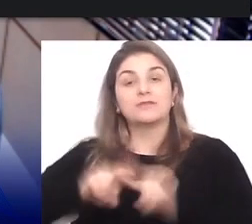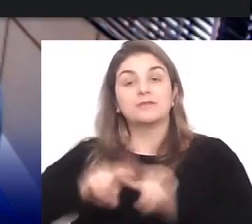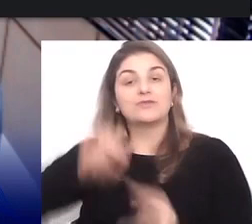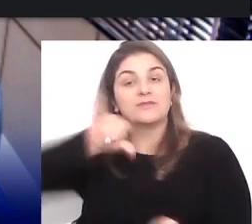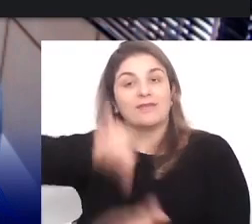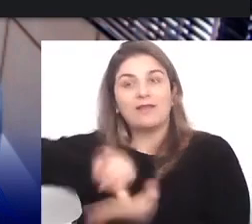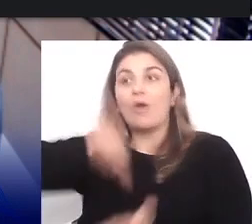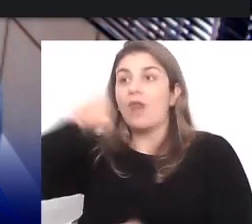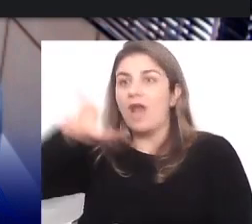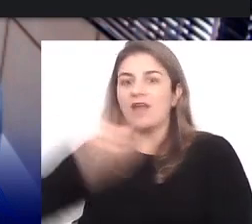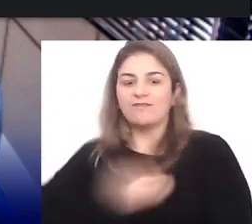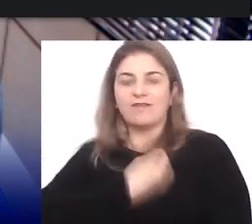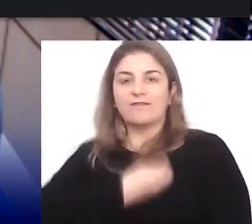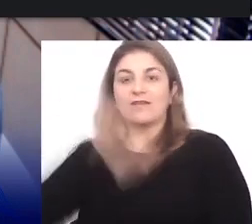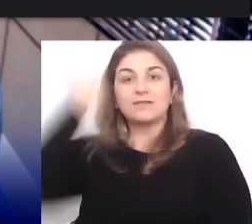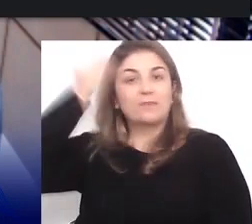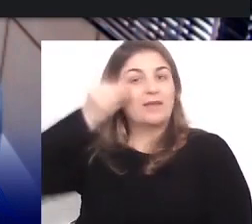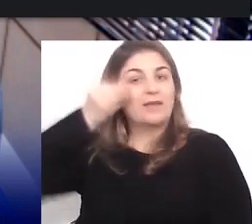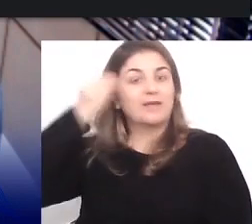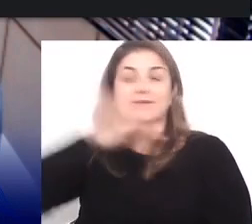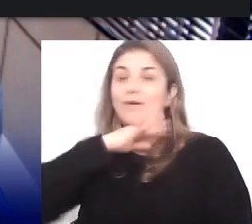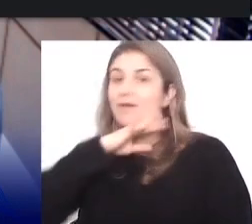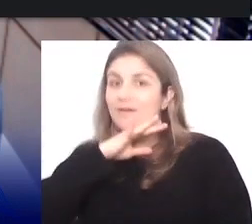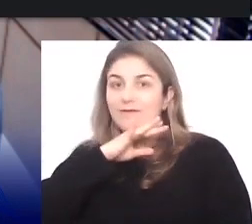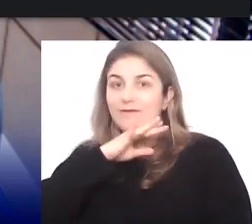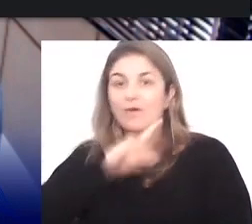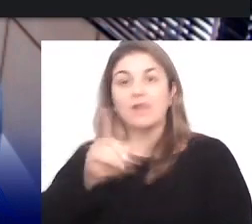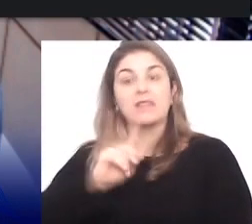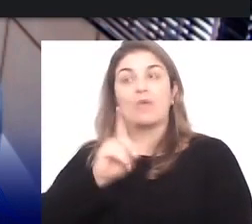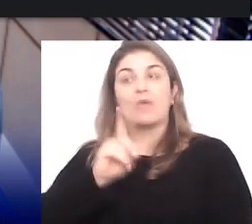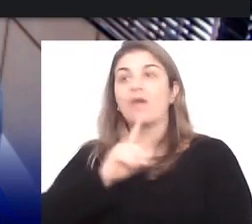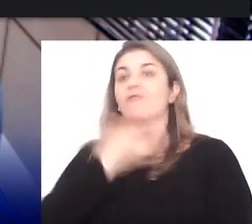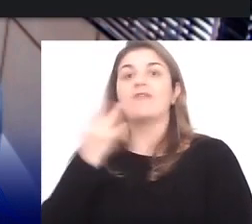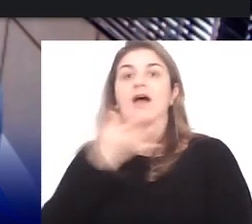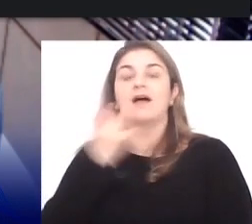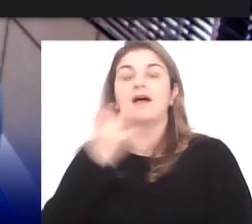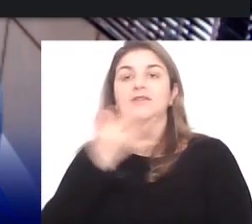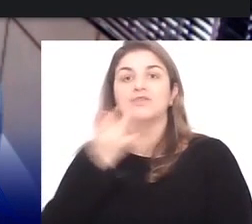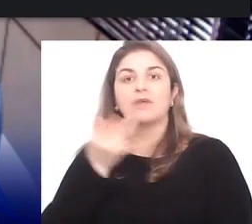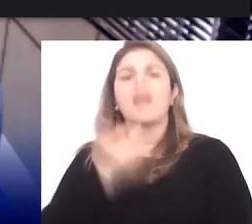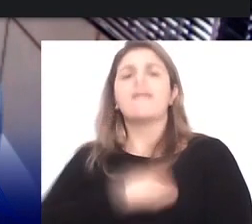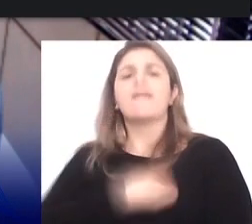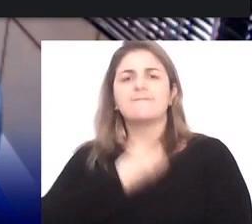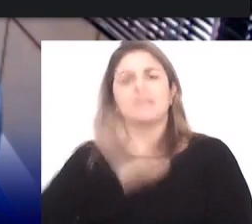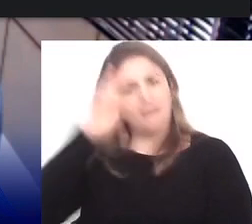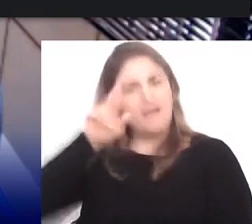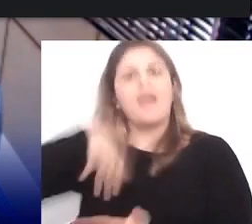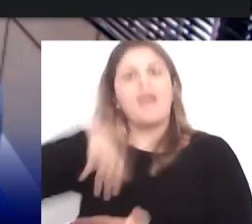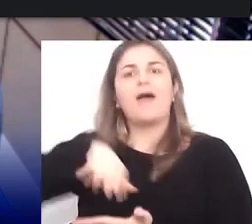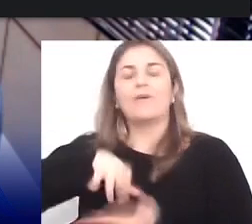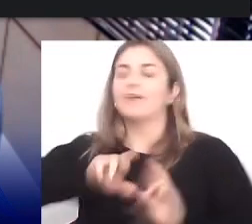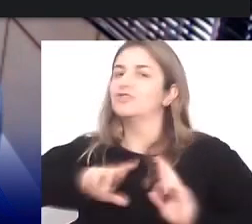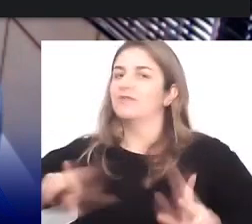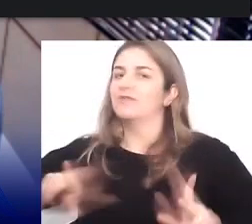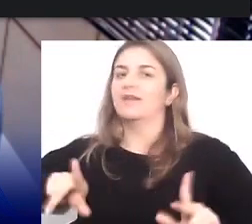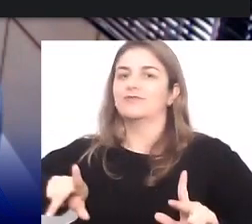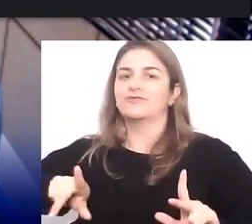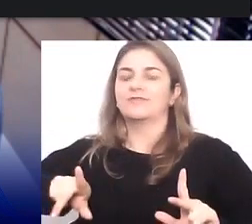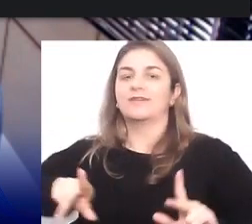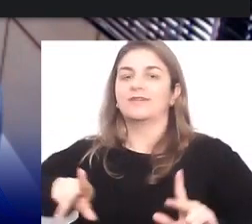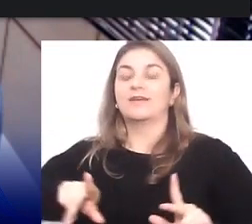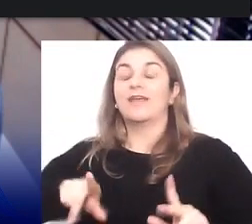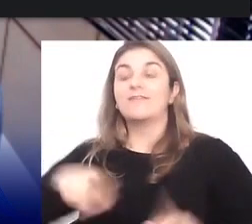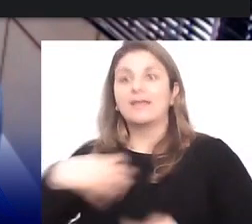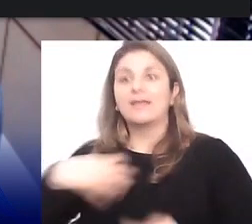mundo do Nelson Rodrigues, entendeu? Não é Bauman, é Nelson Rodrigues, é a vida como ela é. Isso é diferente. Ele vai sentir na